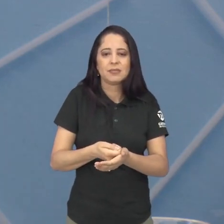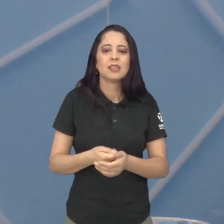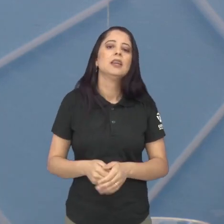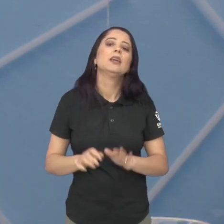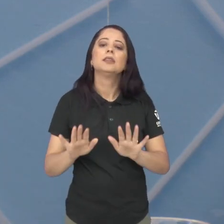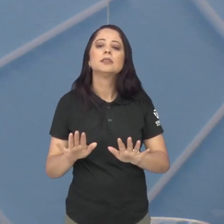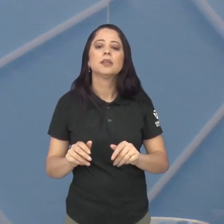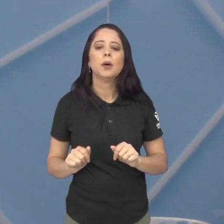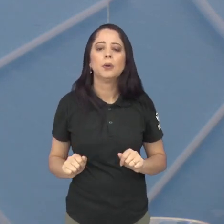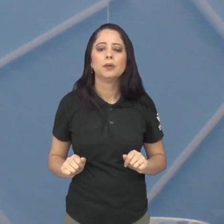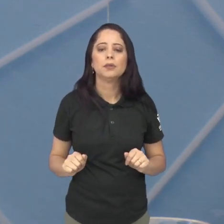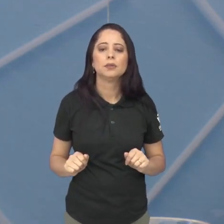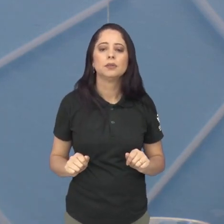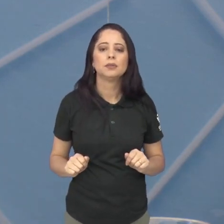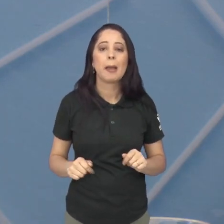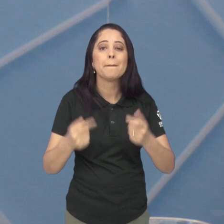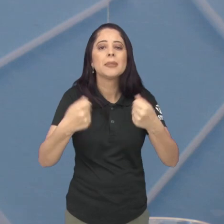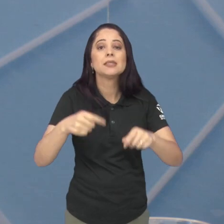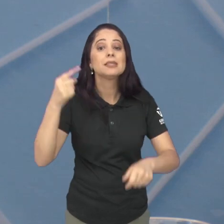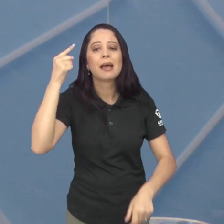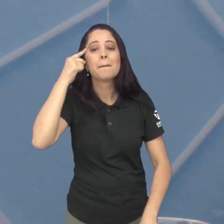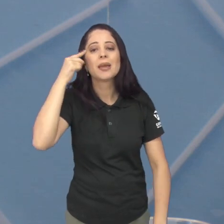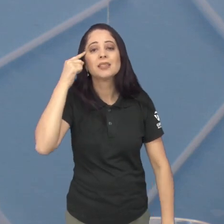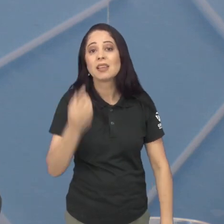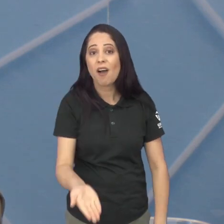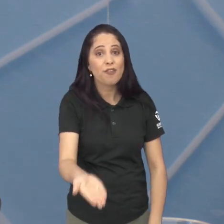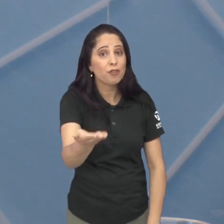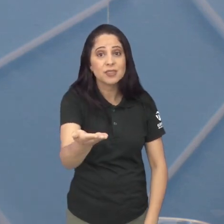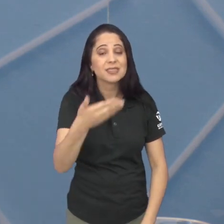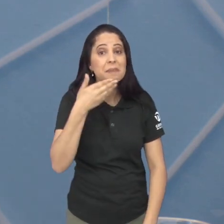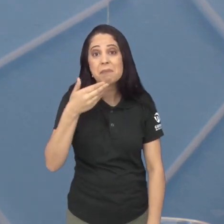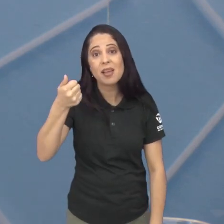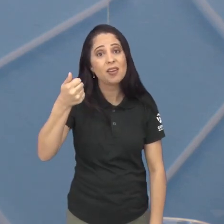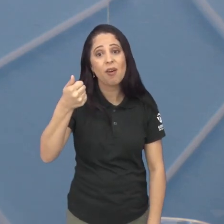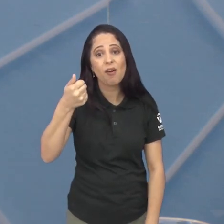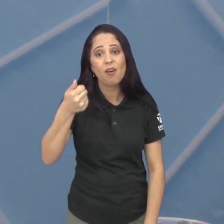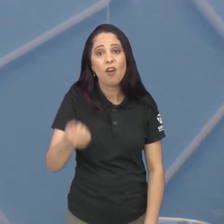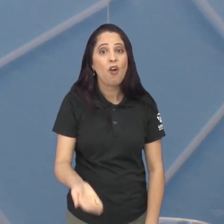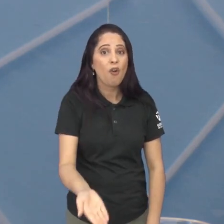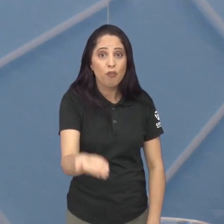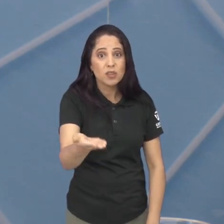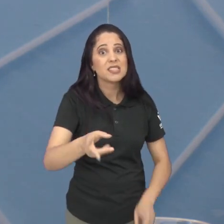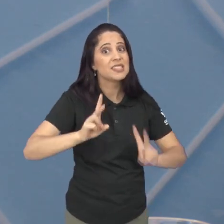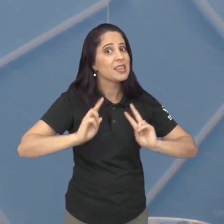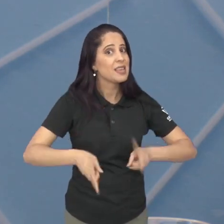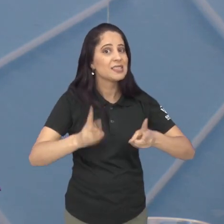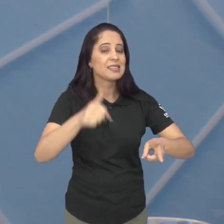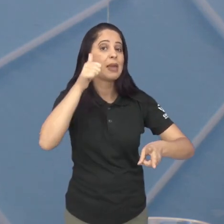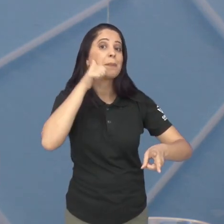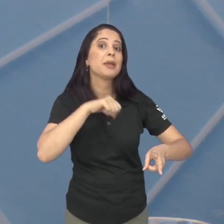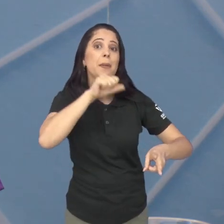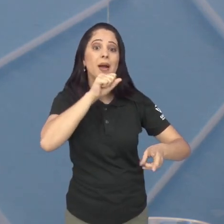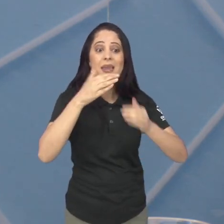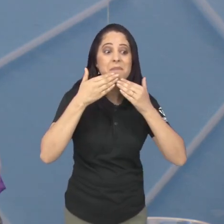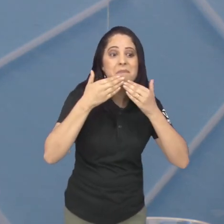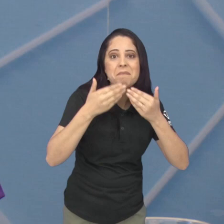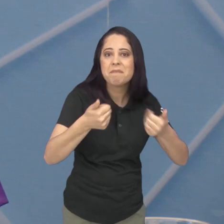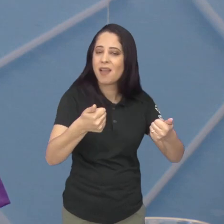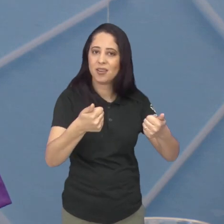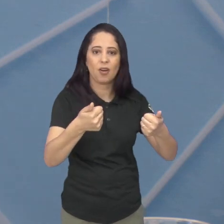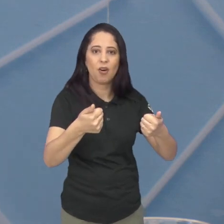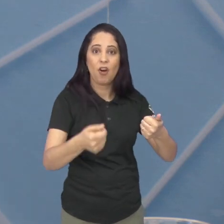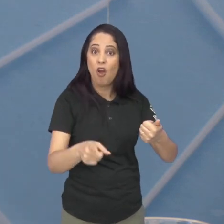se cobrar tanto. Mas assim, pense que você é o melhor para o seu filho. Você sempre vai ser a melhor mãe que ele poderia